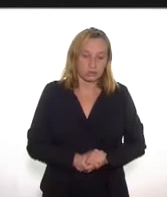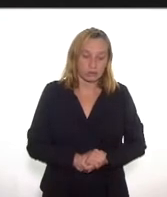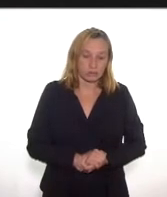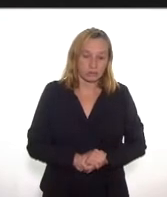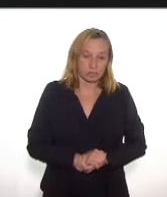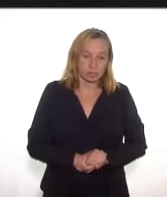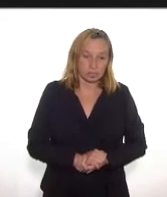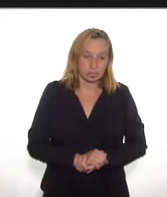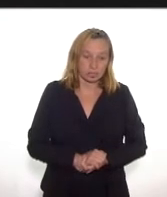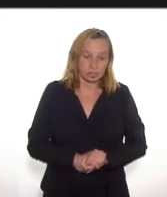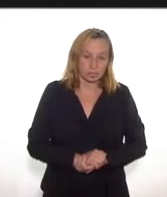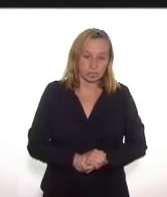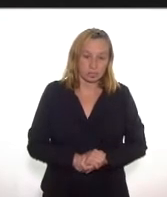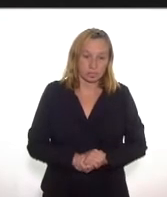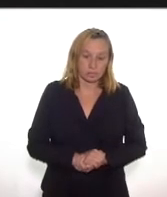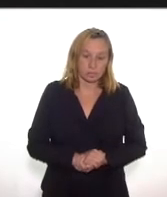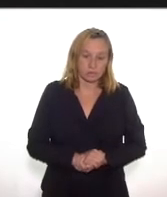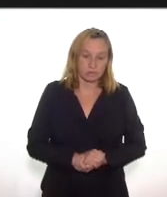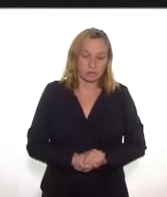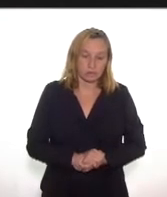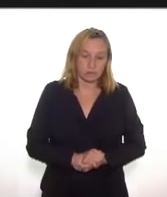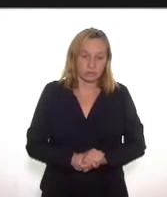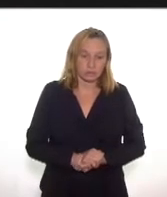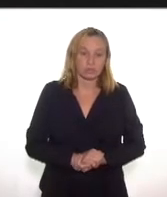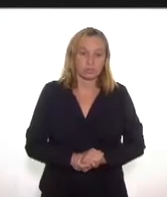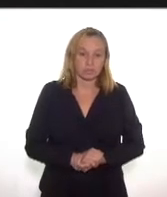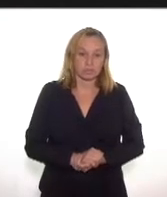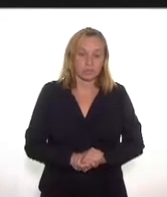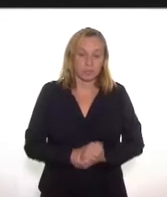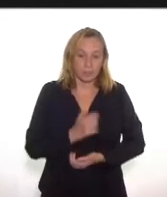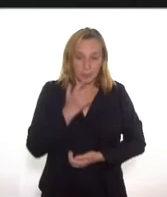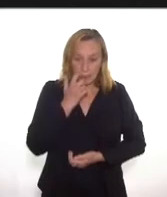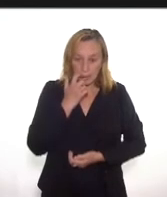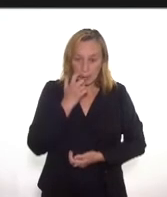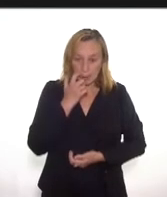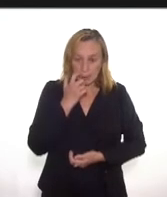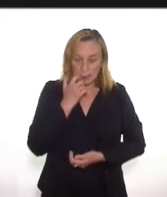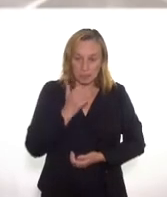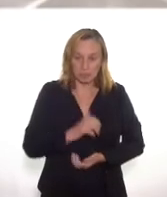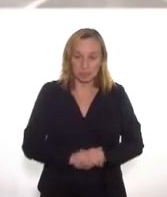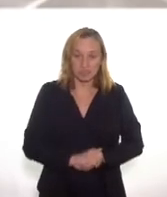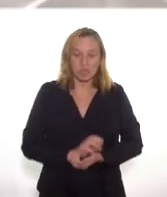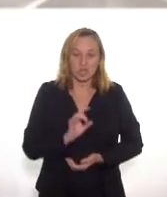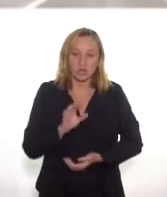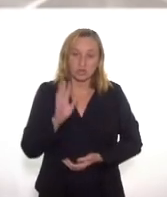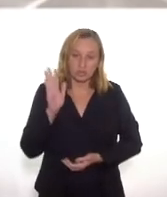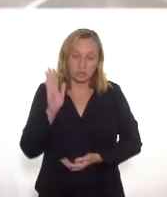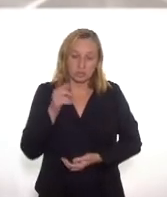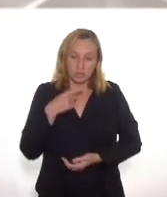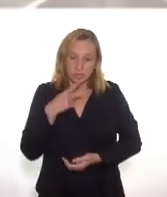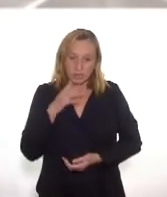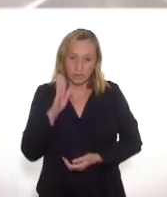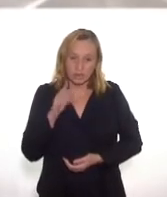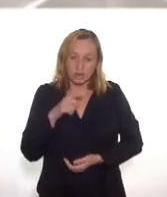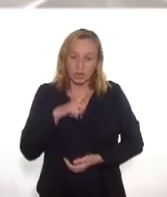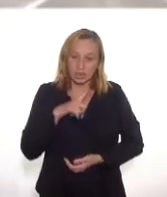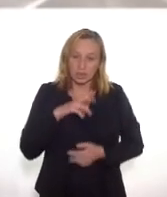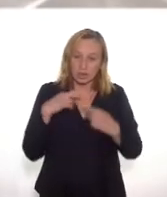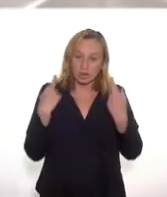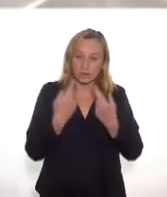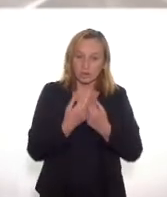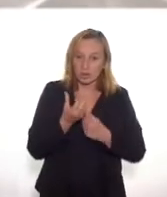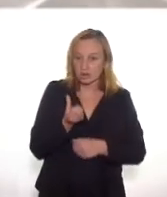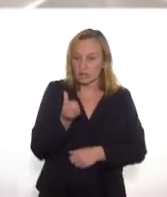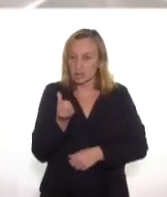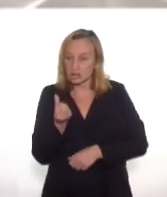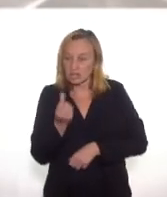Presidente final, Flávio Serafim, é isso? Pegou. Presidente, claro. Só uma observação. Eu tenho uma reunião às